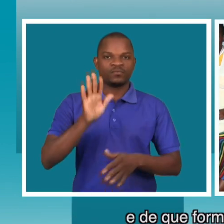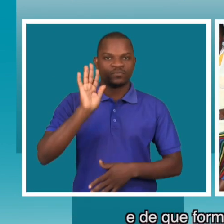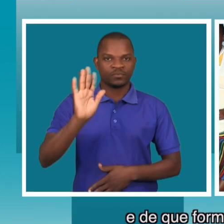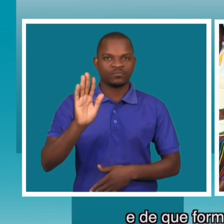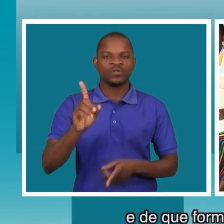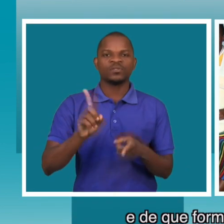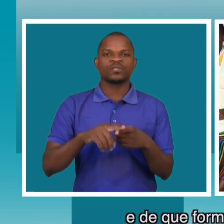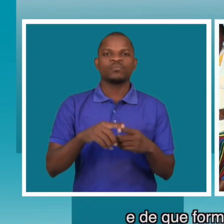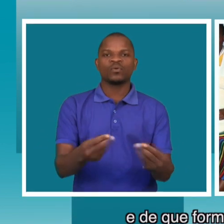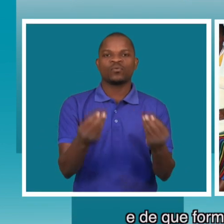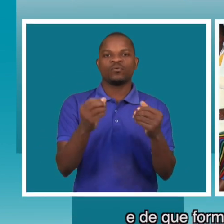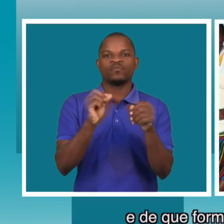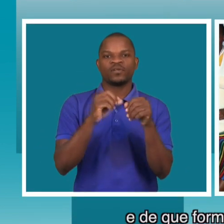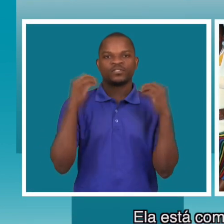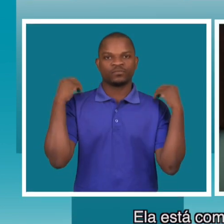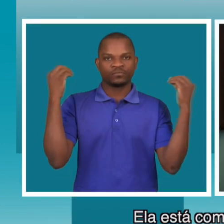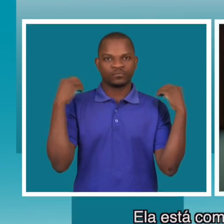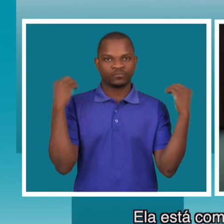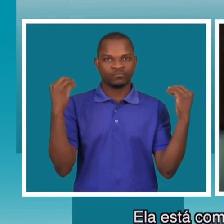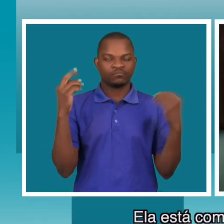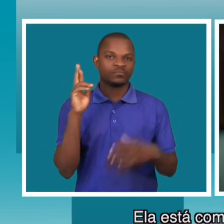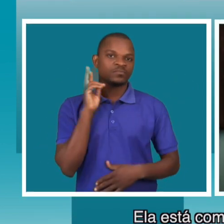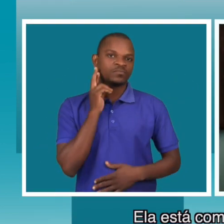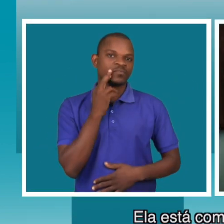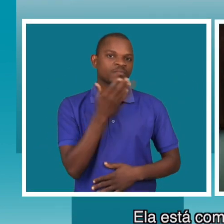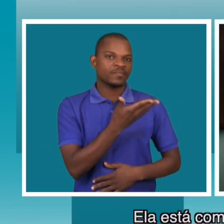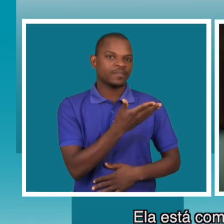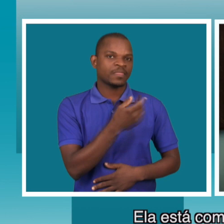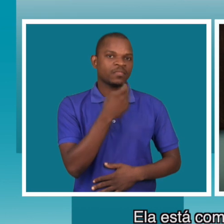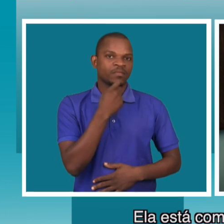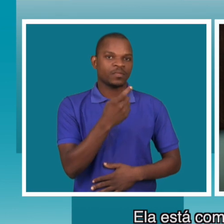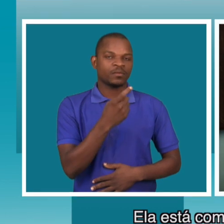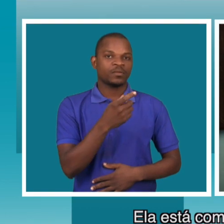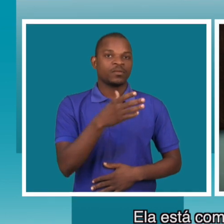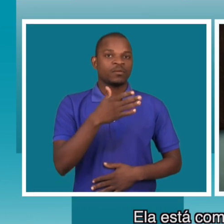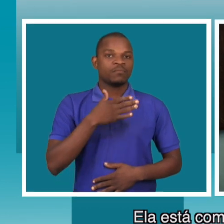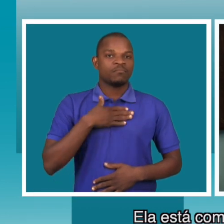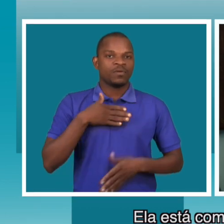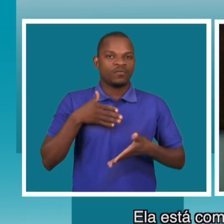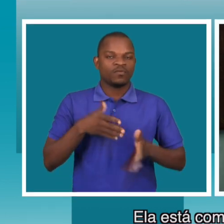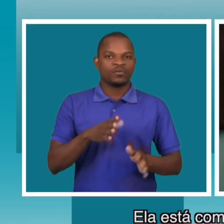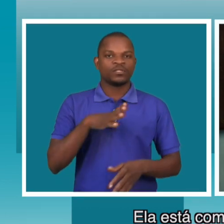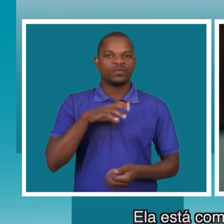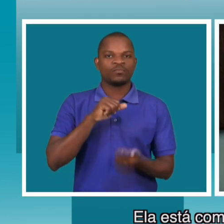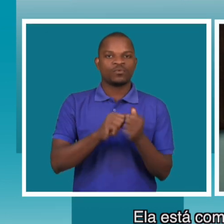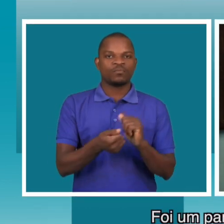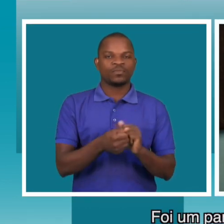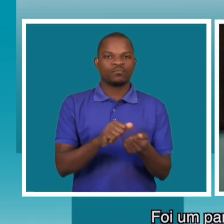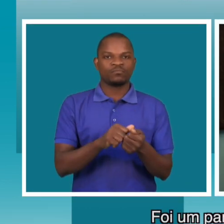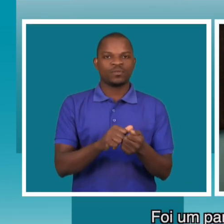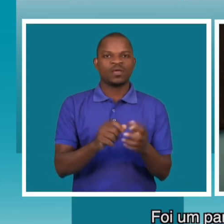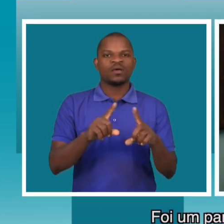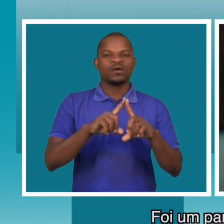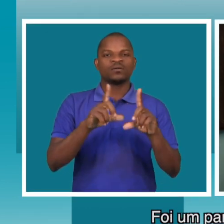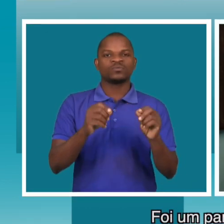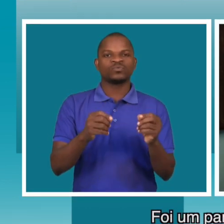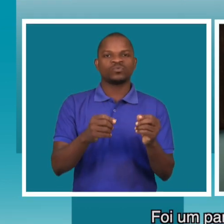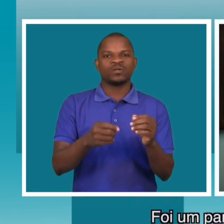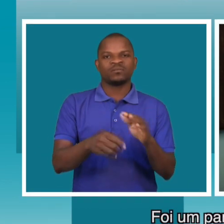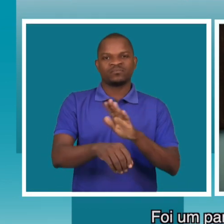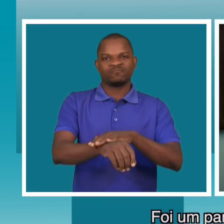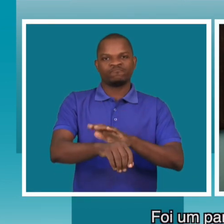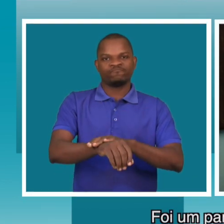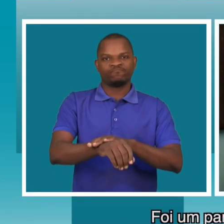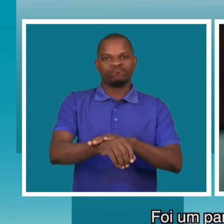maneira está a receber também a reabilitação. Ela está com problemas do braço direito. Foi um parto